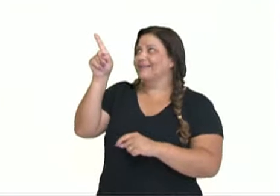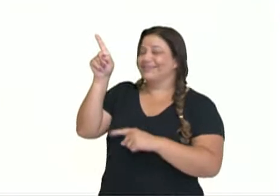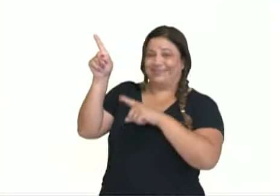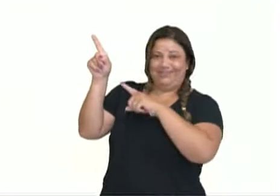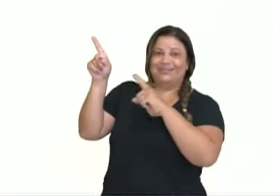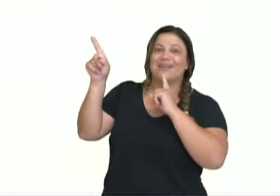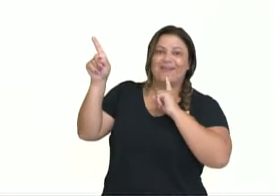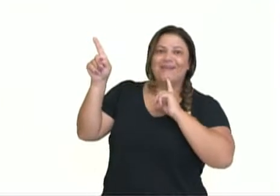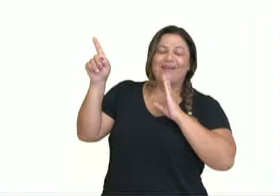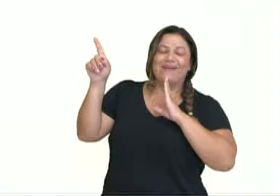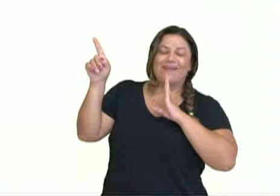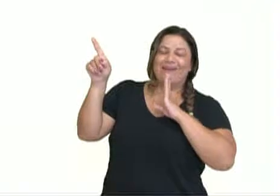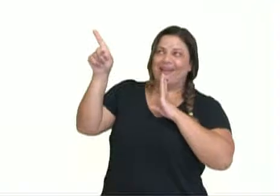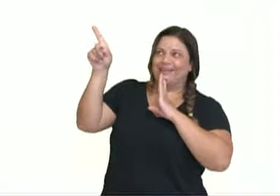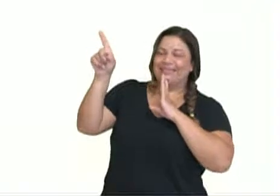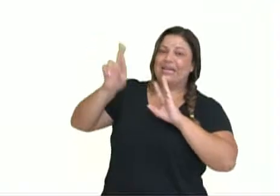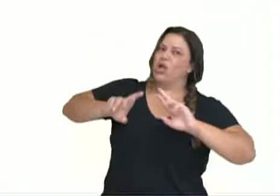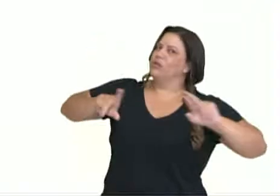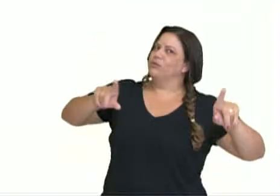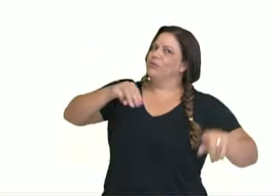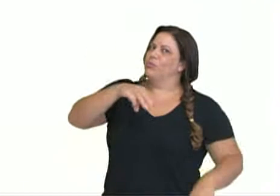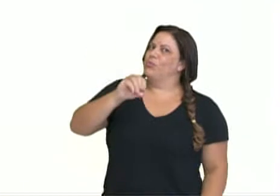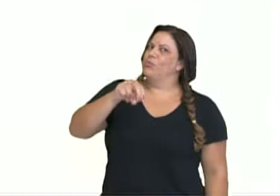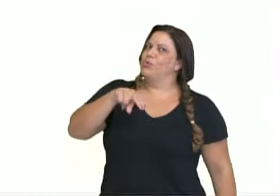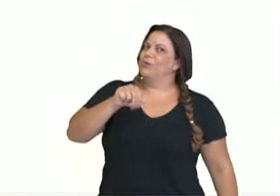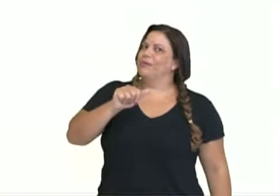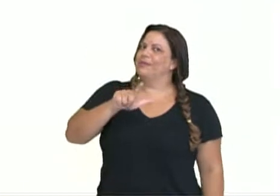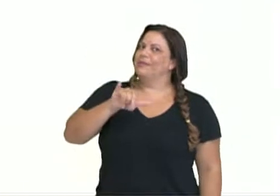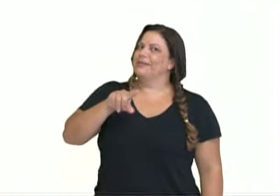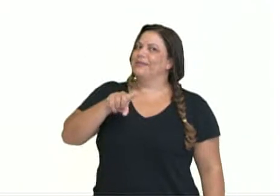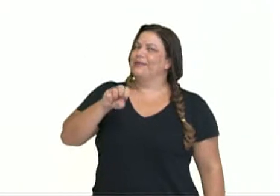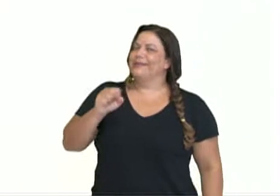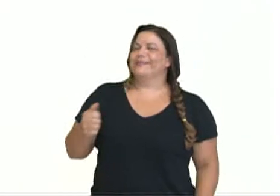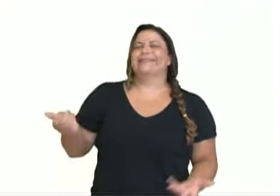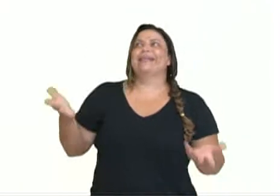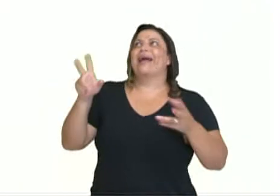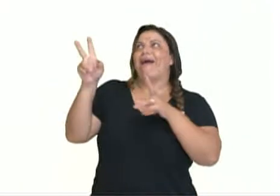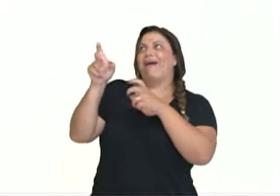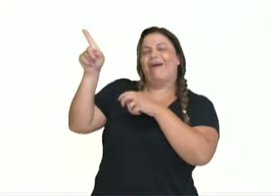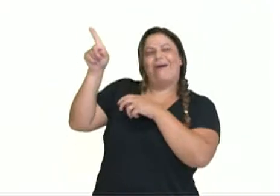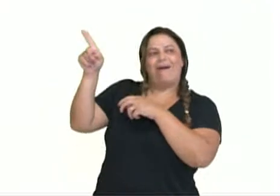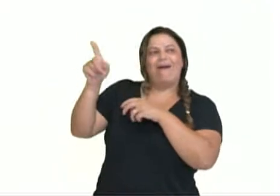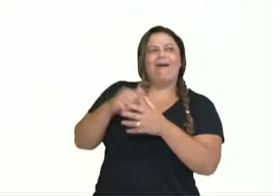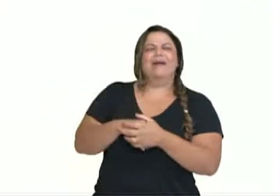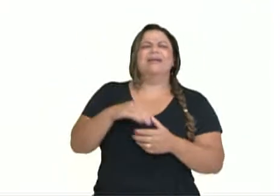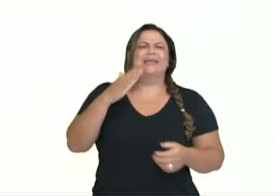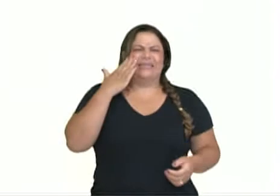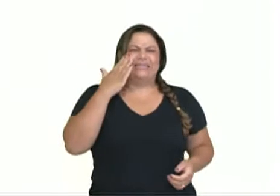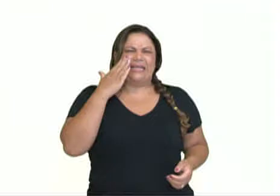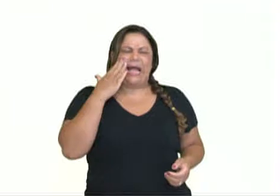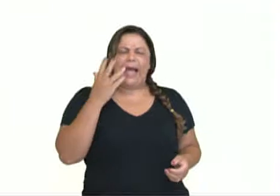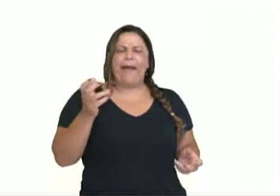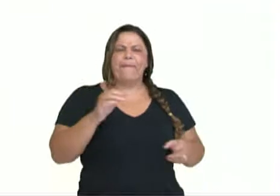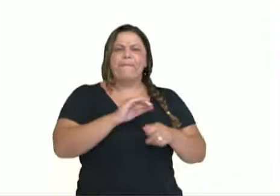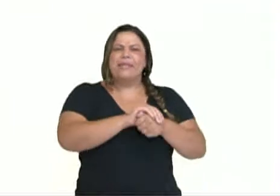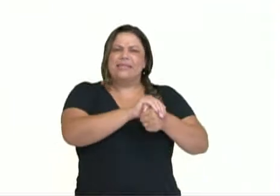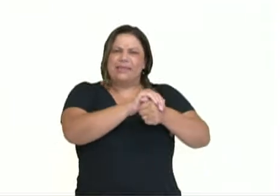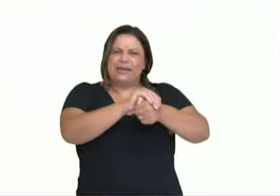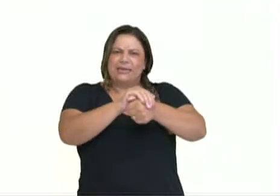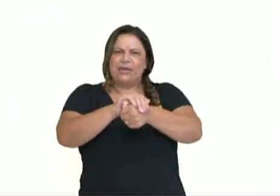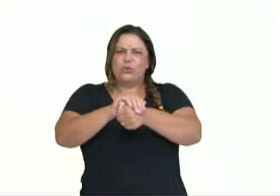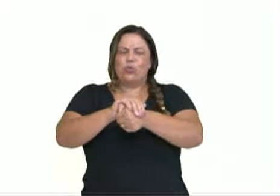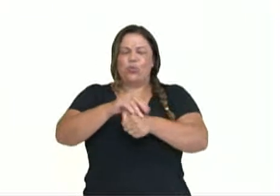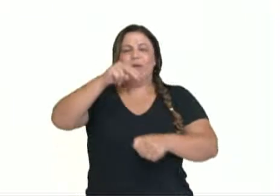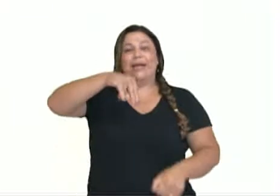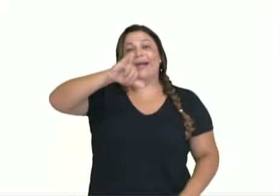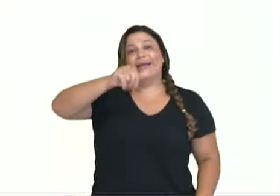Tá diferente, né? No desenho animado, Tartarugas Ninjas, essa é da minha época. Vocês já viram Tartarugas Ninjas? Tem até filme. É bem